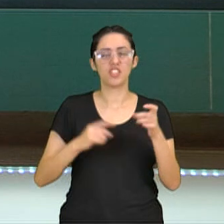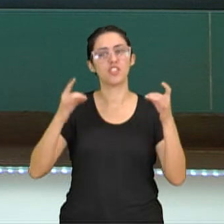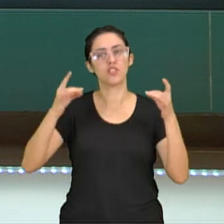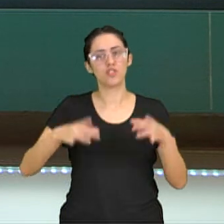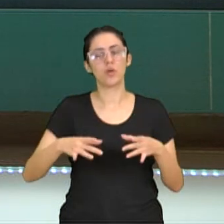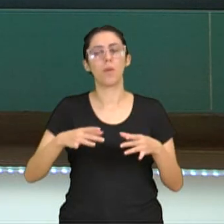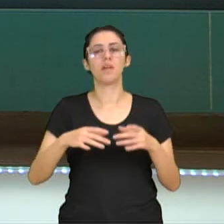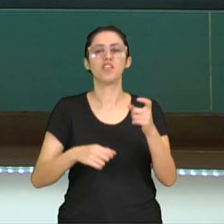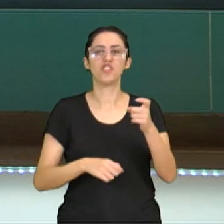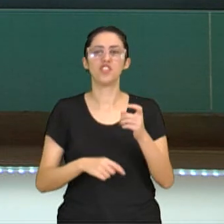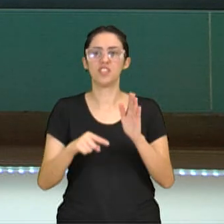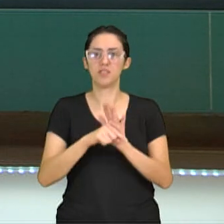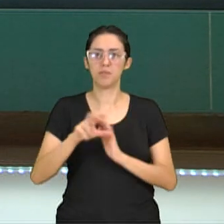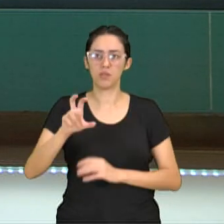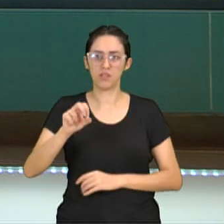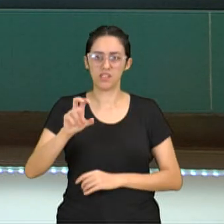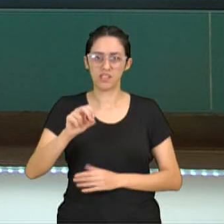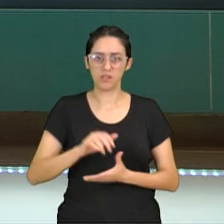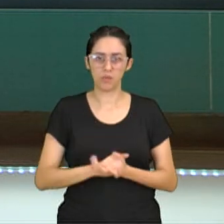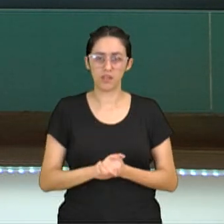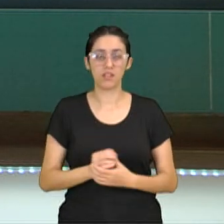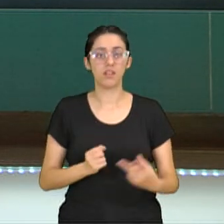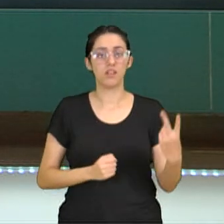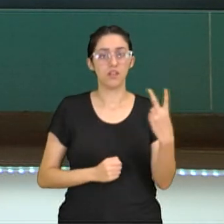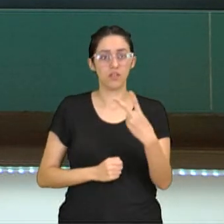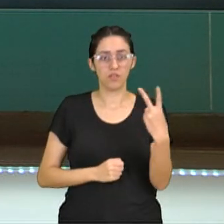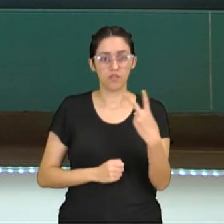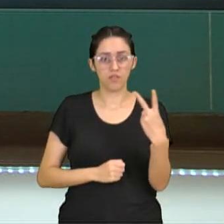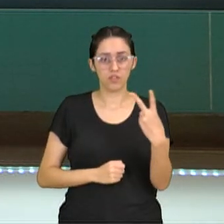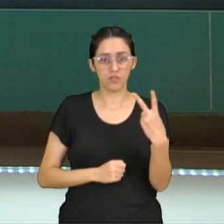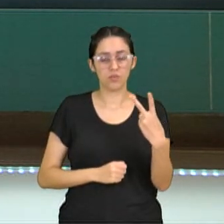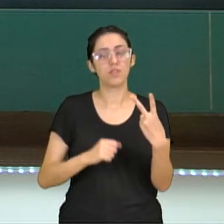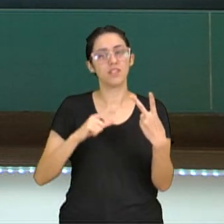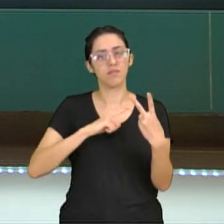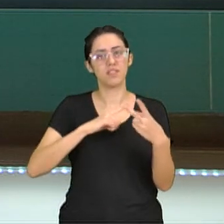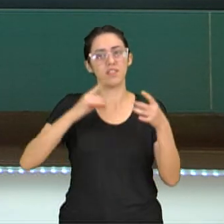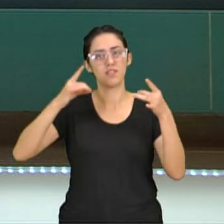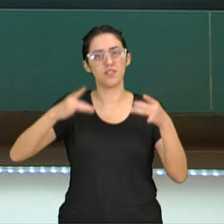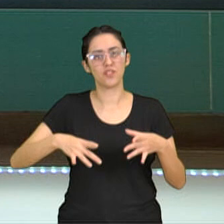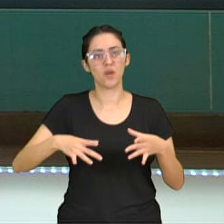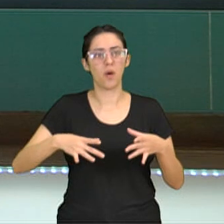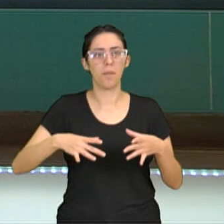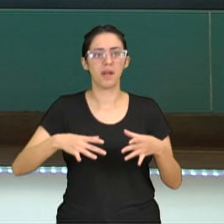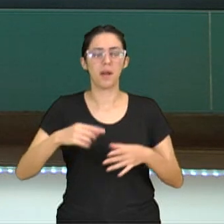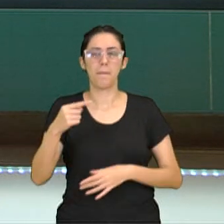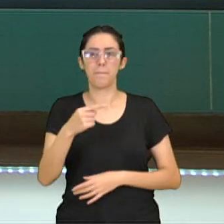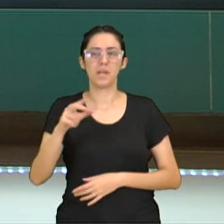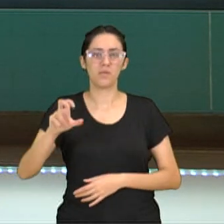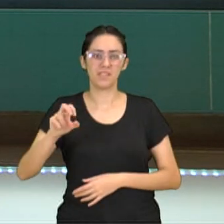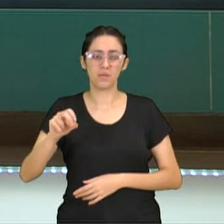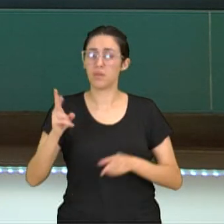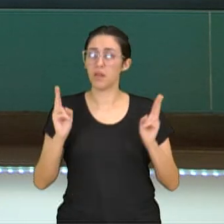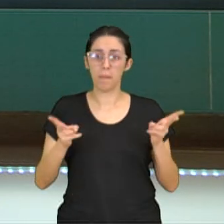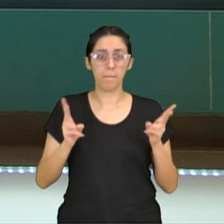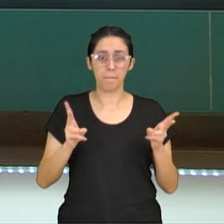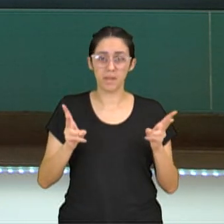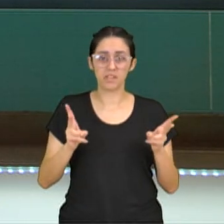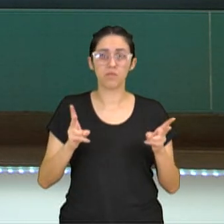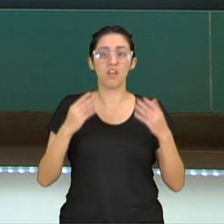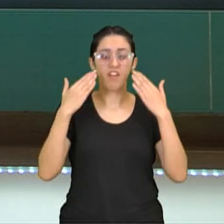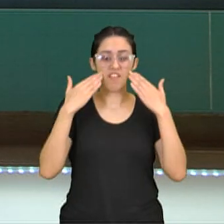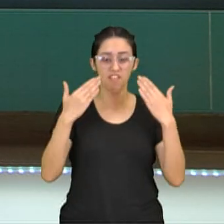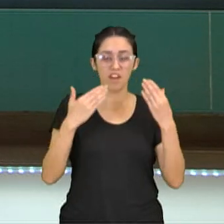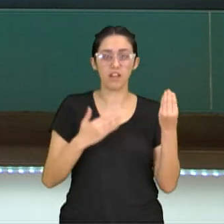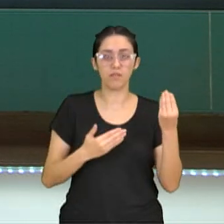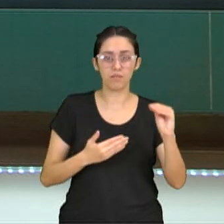menos 50. Aqui você coloca o 22, vai sobrar o x menos 50. O mesmo termo, gente. Coloca ele na frente,